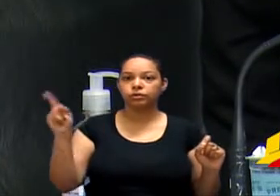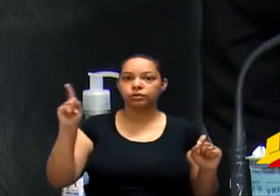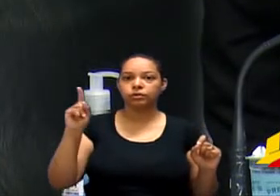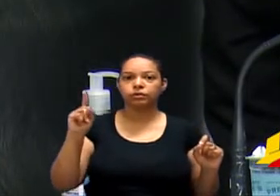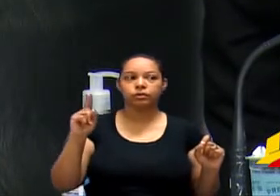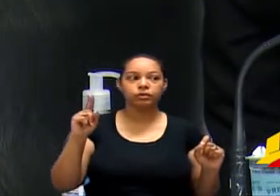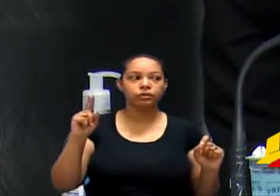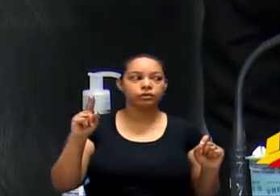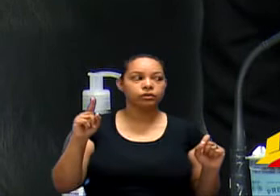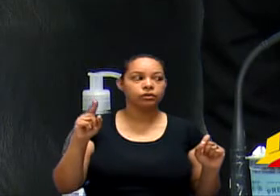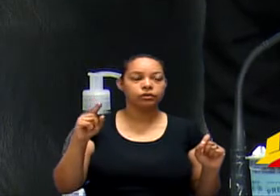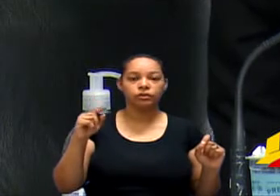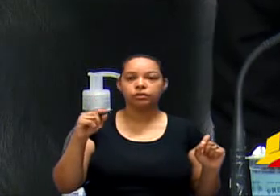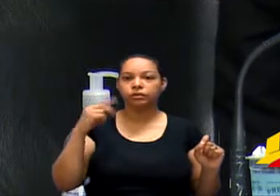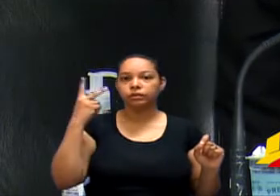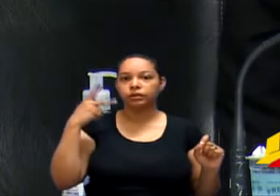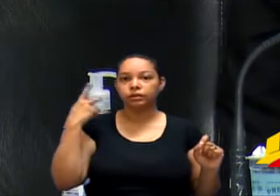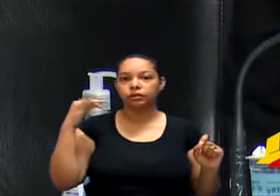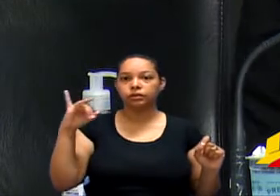o Ítalo